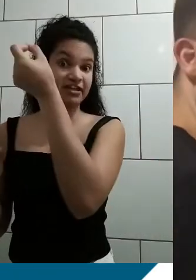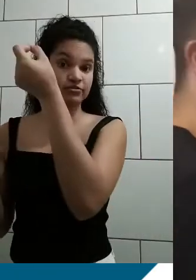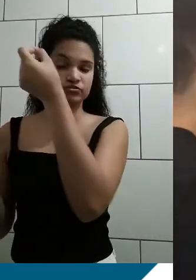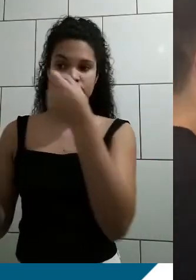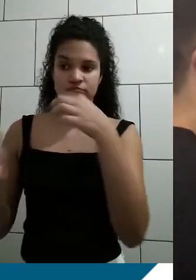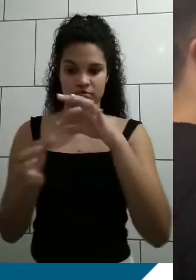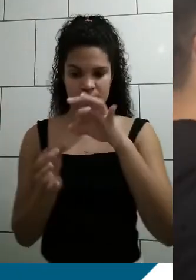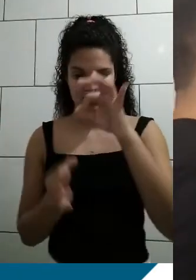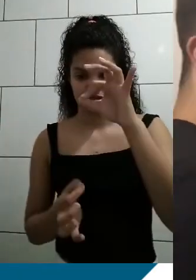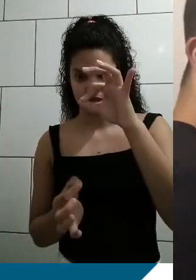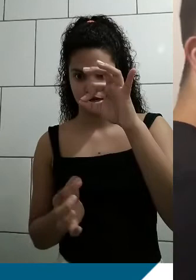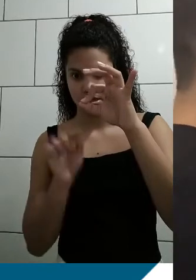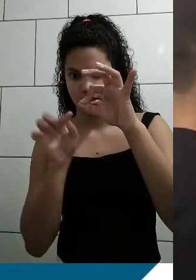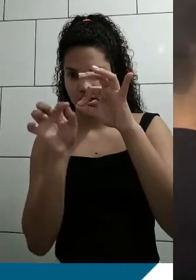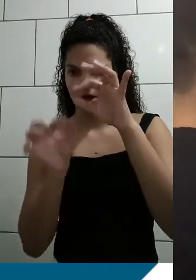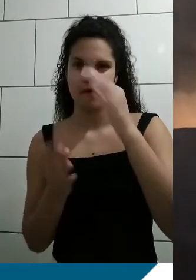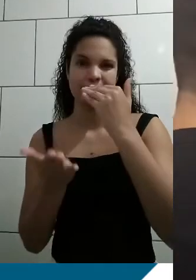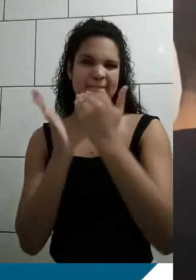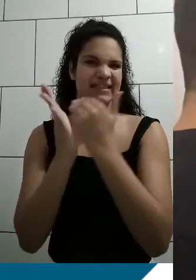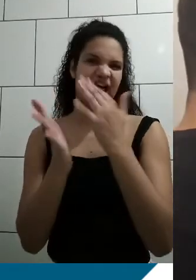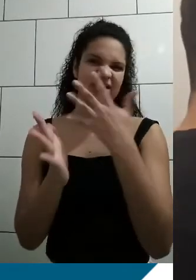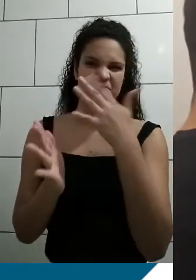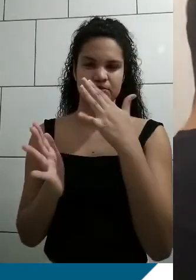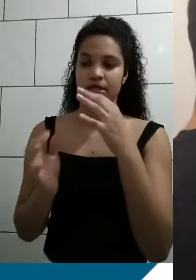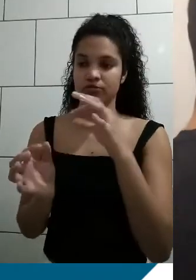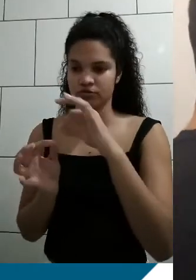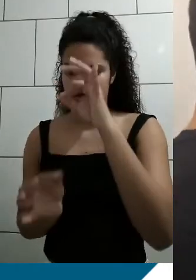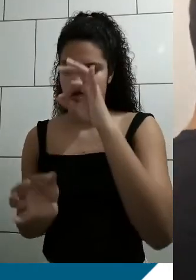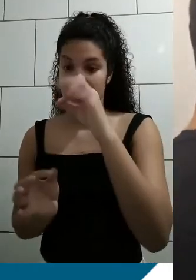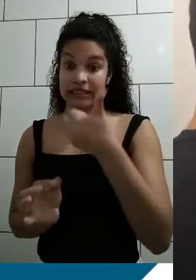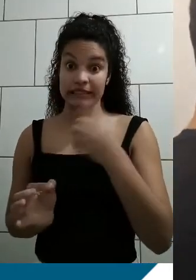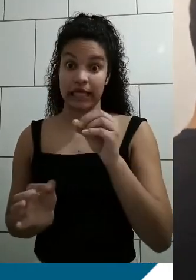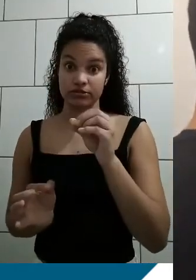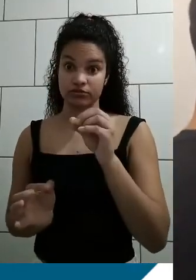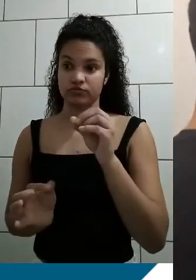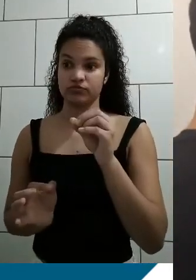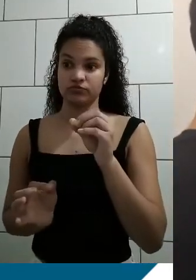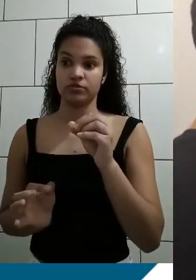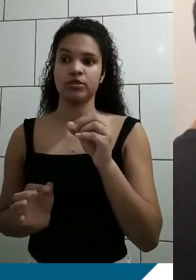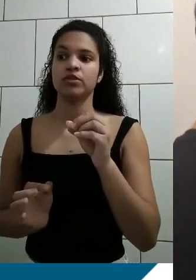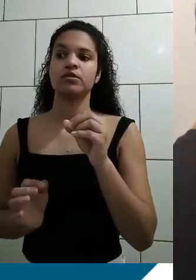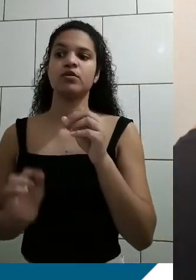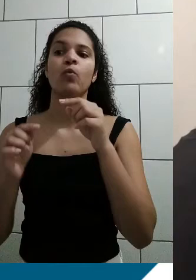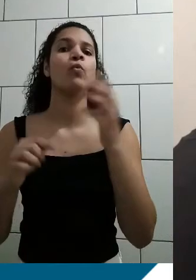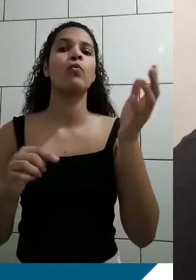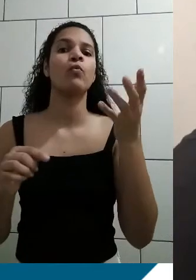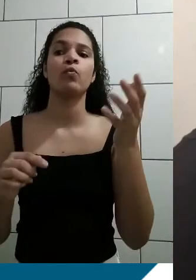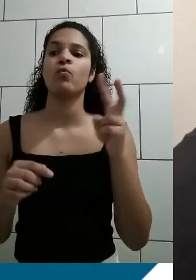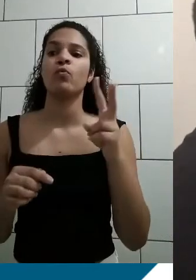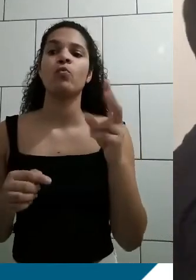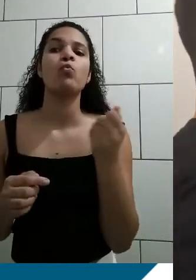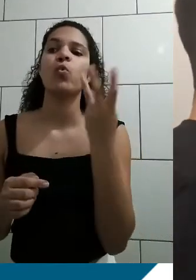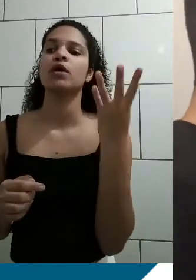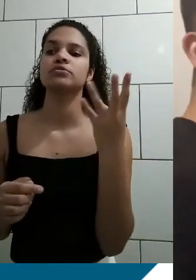seja, em 10 metros, qual é o valor da energia cinética aqui? Essa que é a ideia central da questão. E qual é a energia